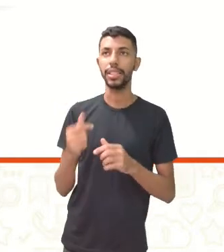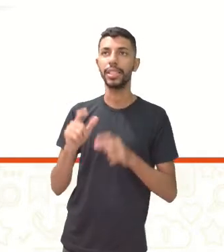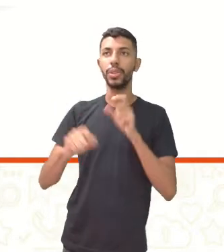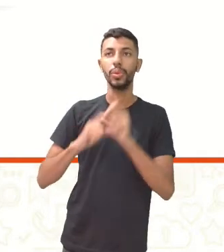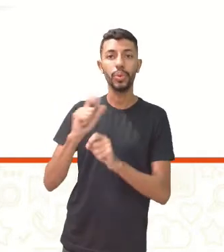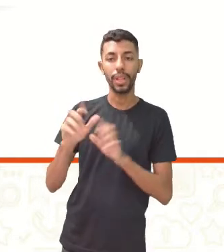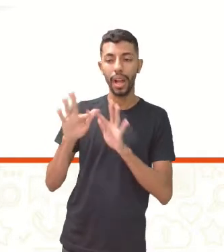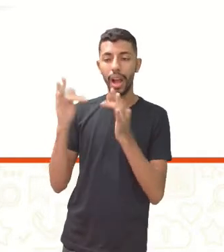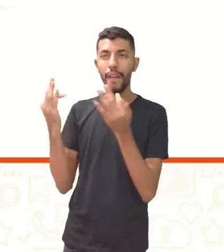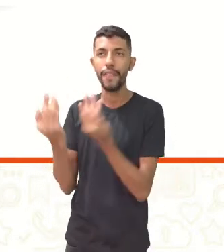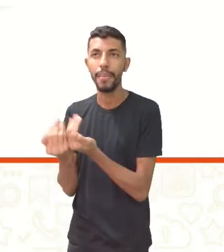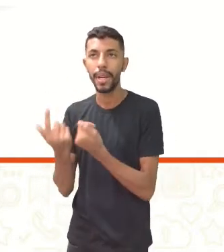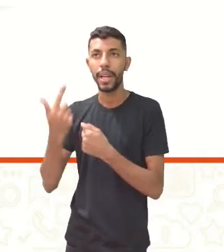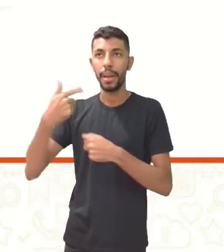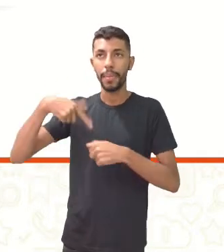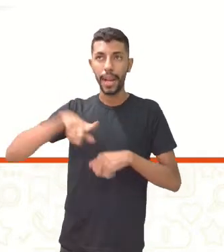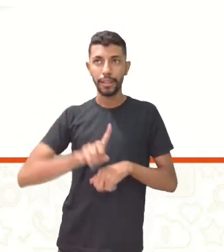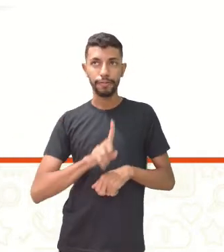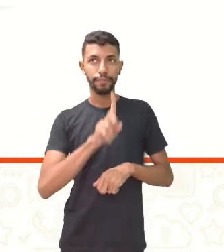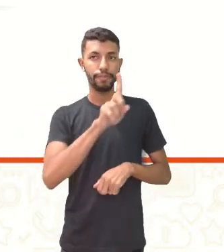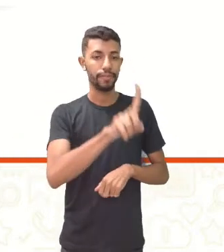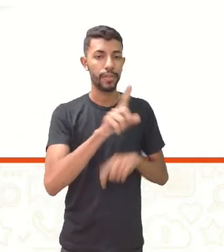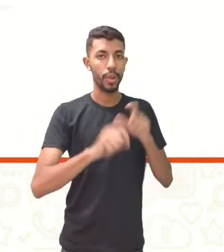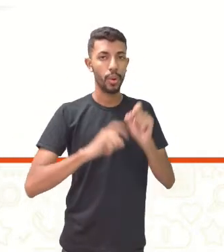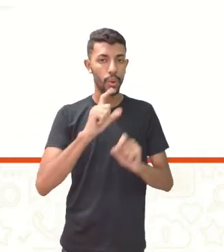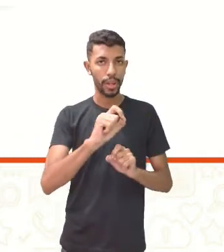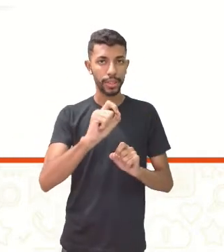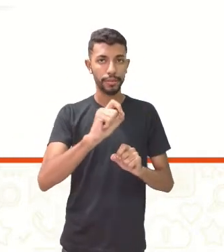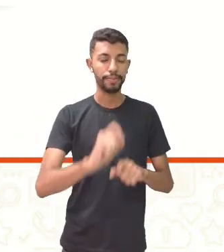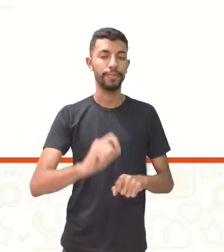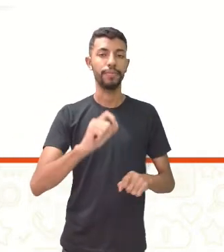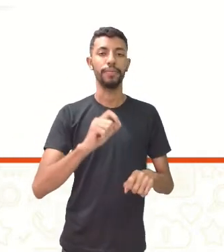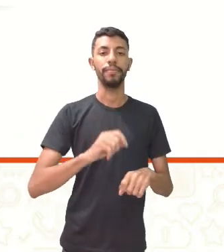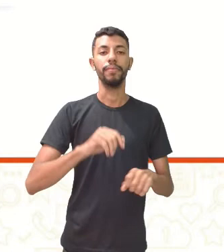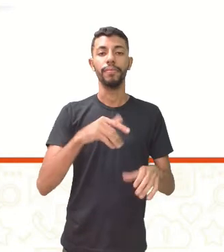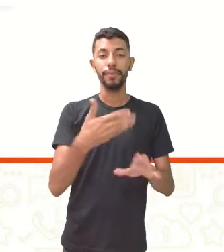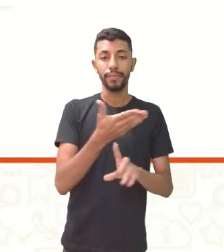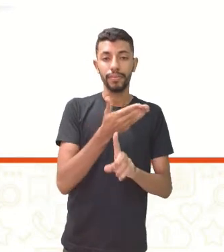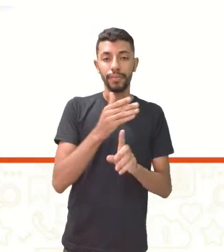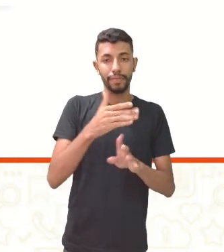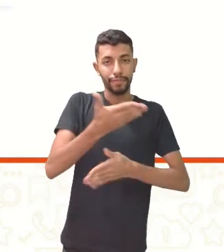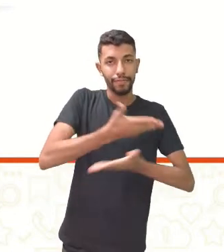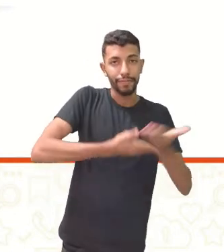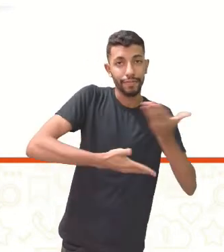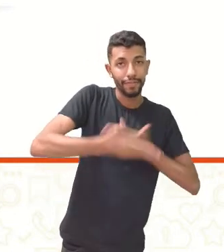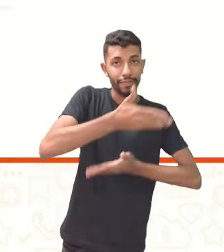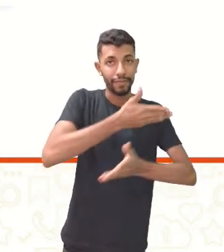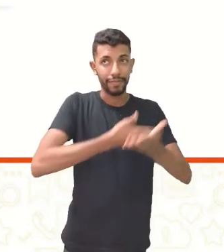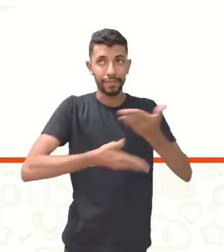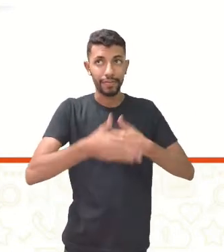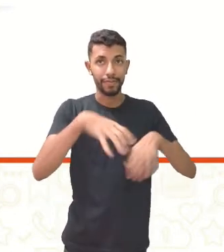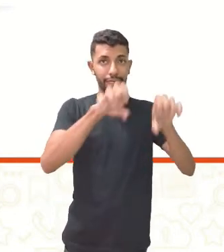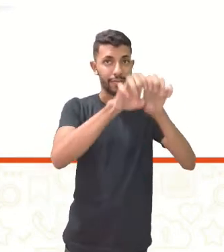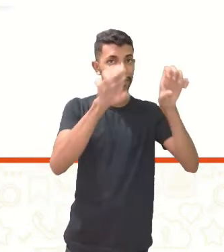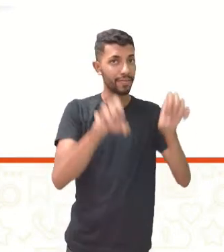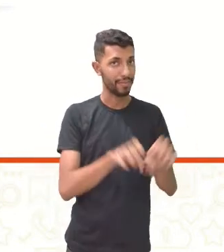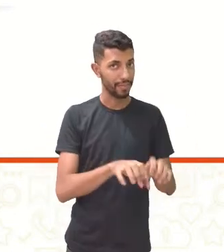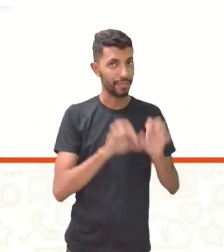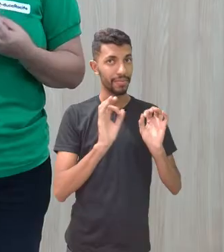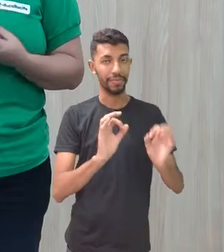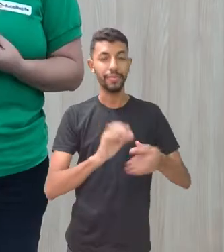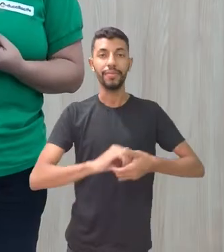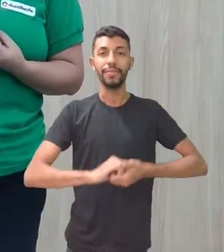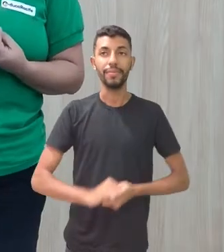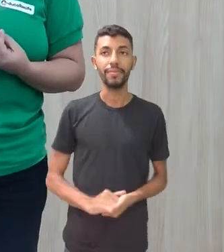familiares, para se incorporarem a uma situação de socialização estruturada.